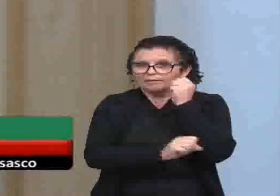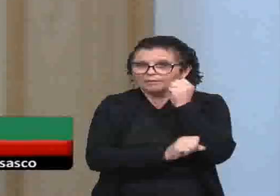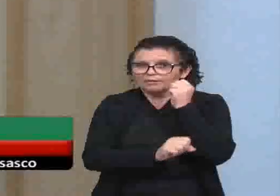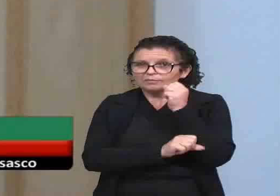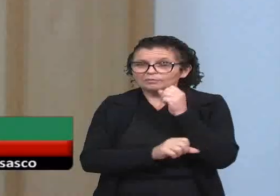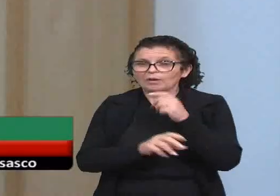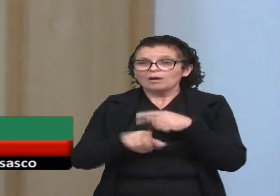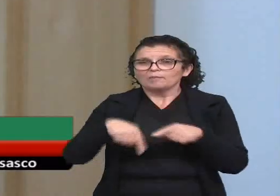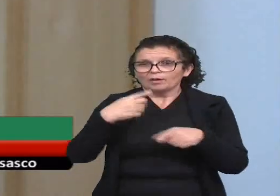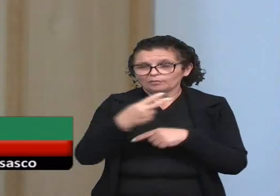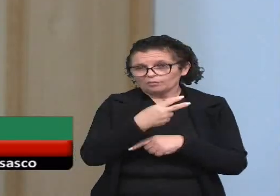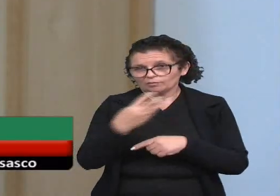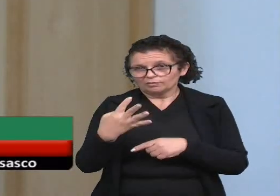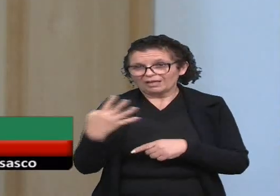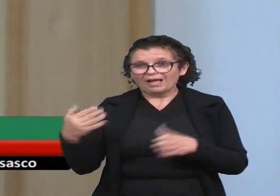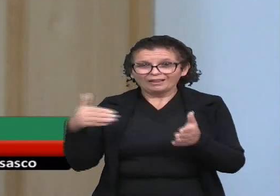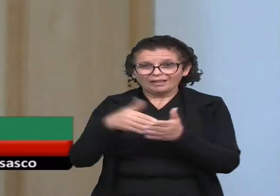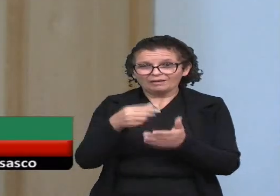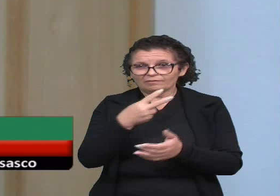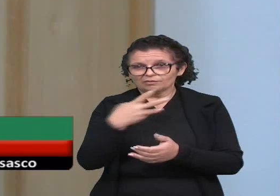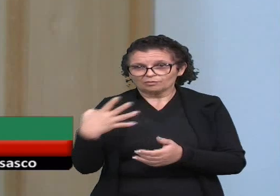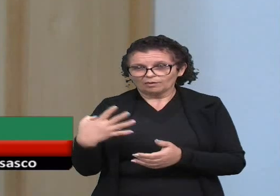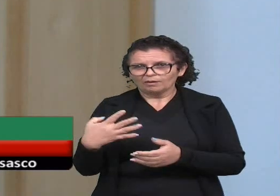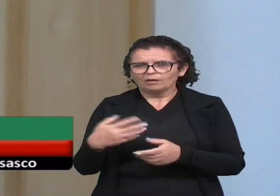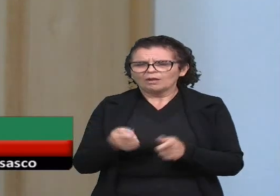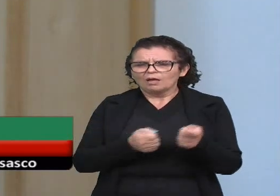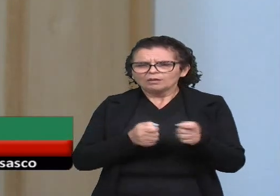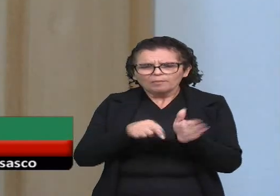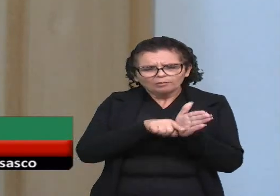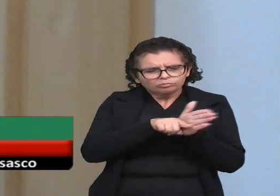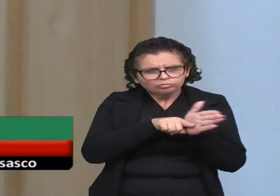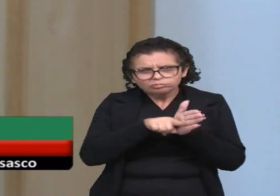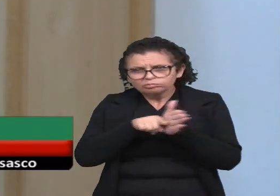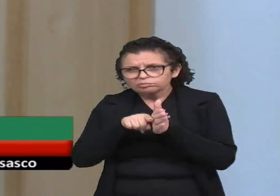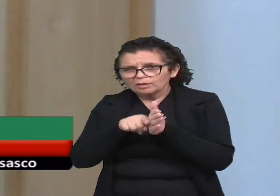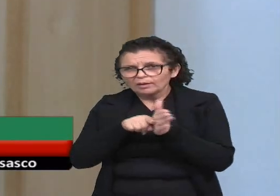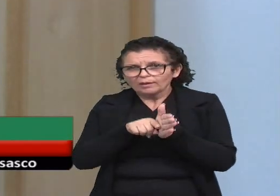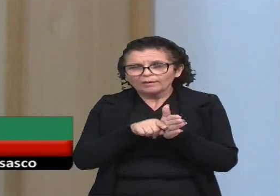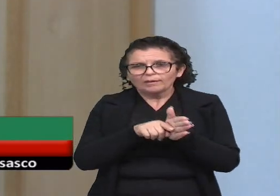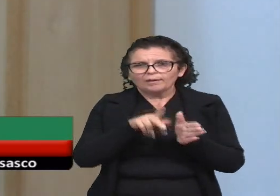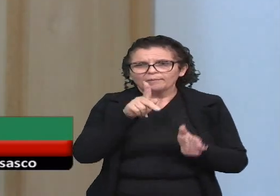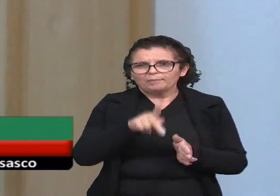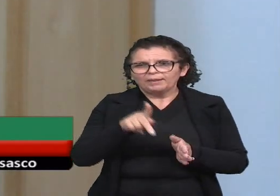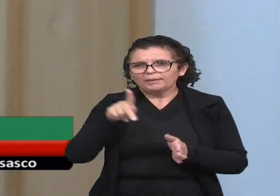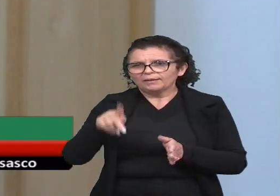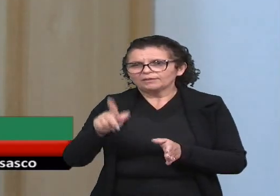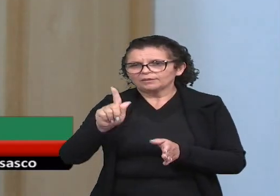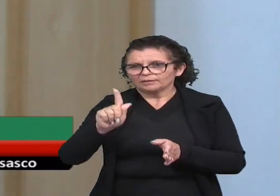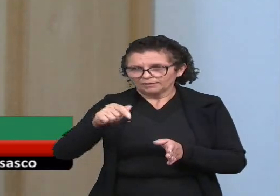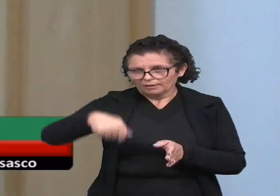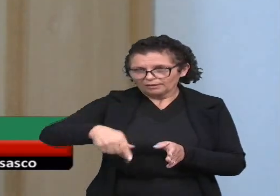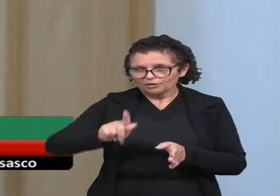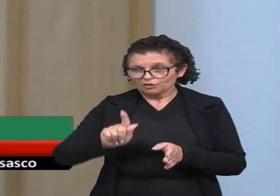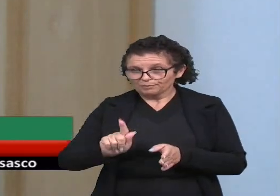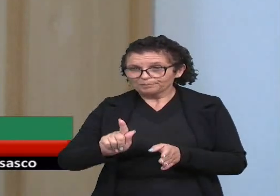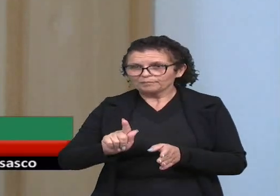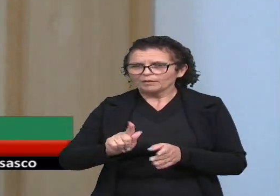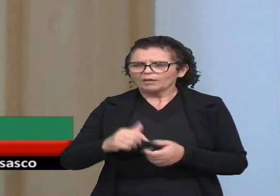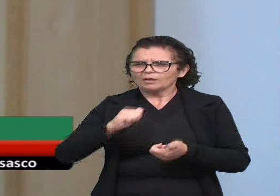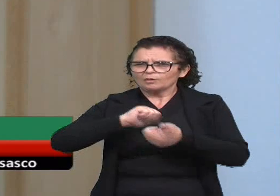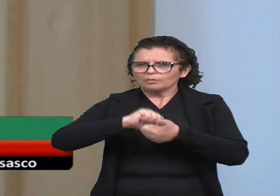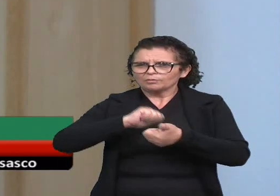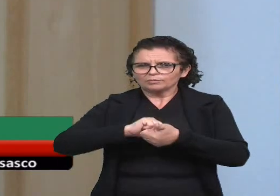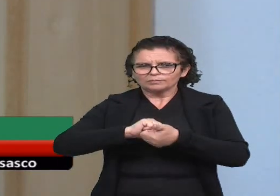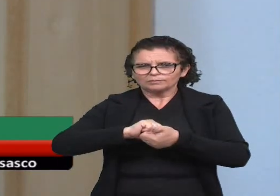de 2022-2024 e atua como examinador voluntário no PPQG, Prêmio Paulista na Qualidade